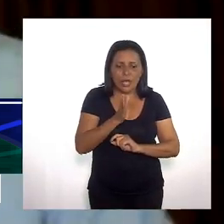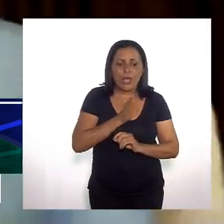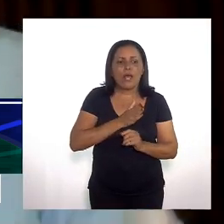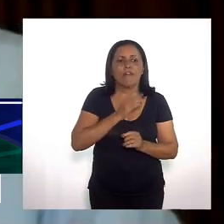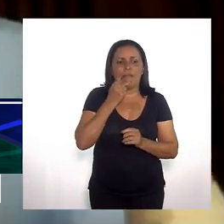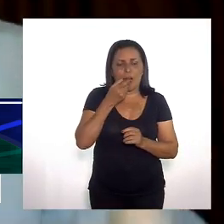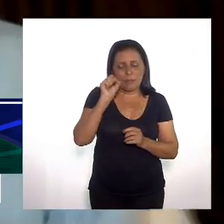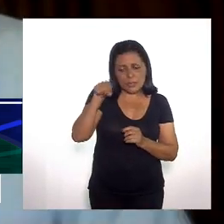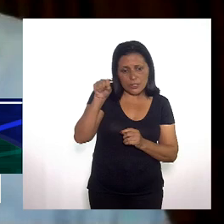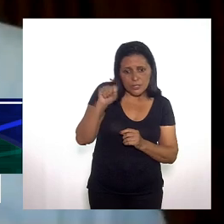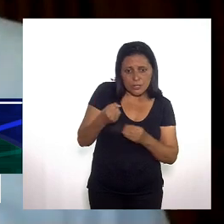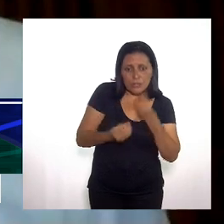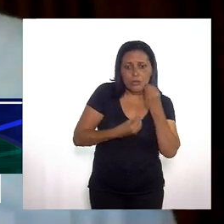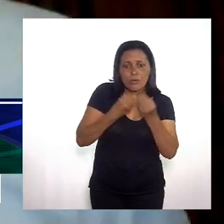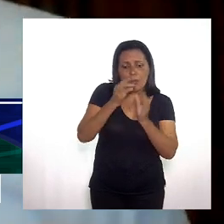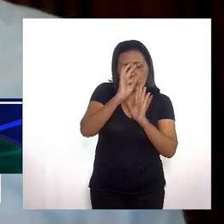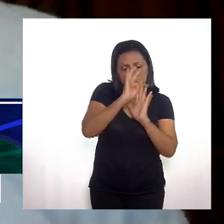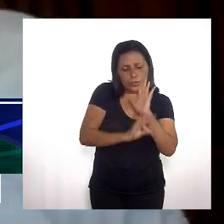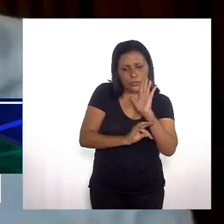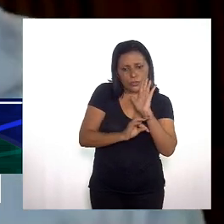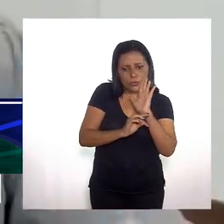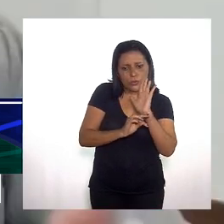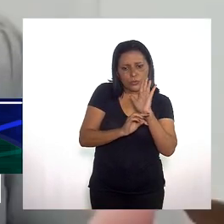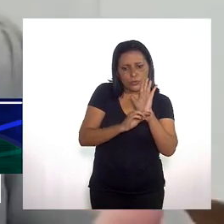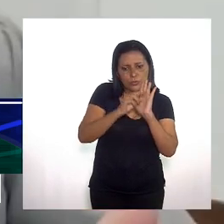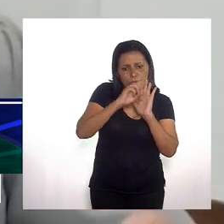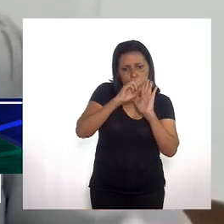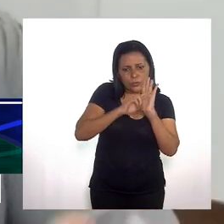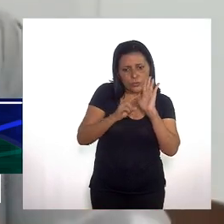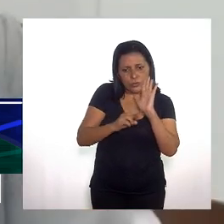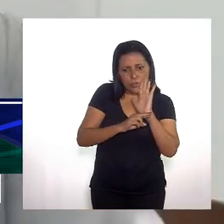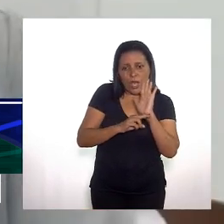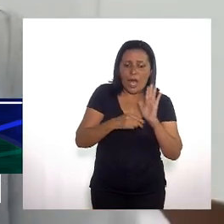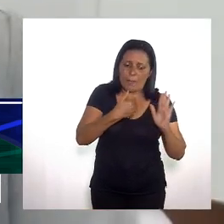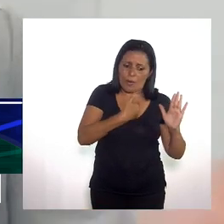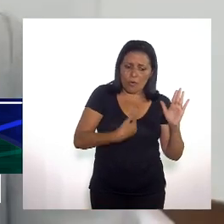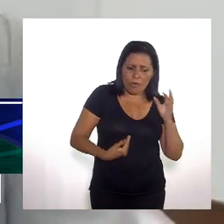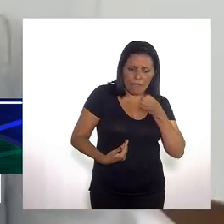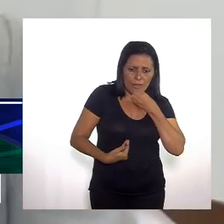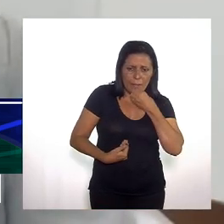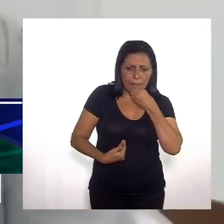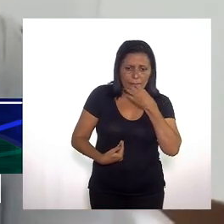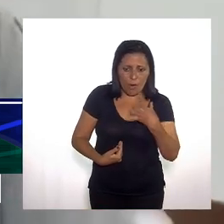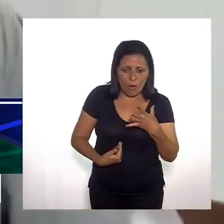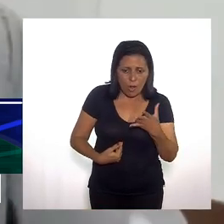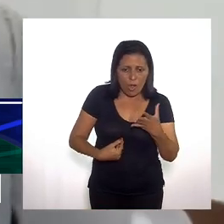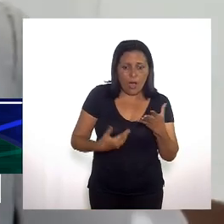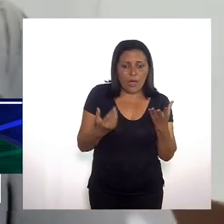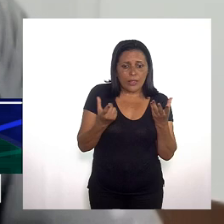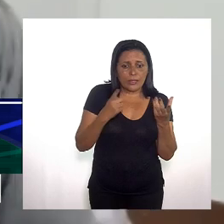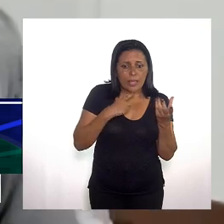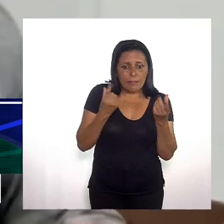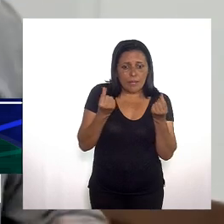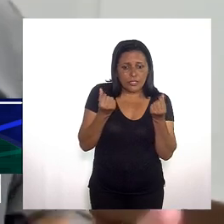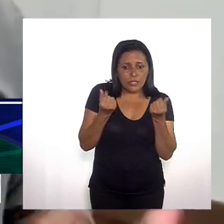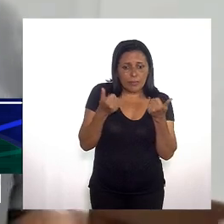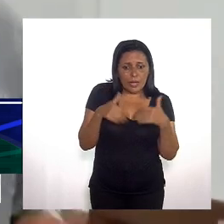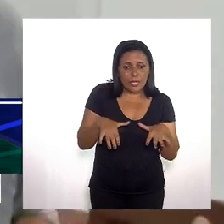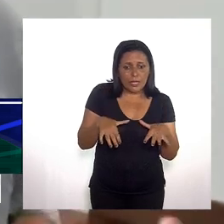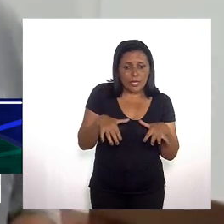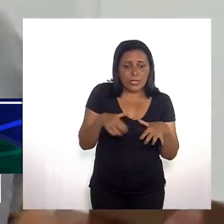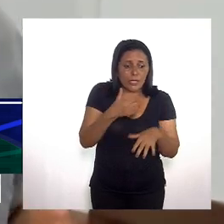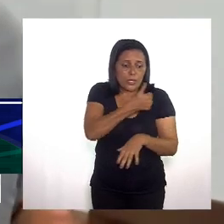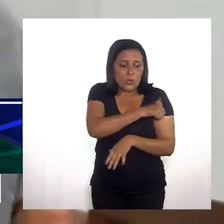do jeito que está o texto da redação final. Mas, Márcio, para o governo é muito bom mesmo, porque vocês vão ter mais dinheiro para gastar e o Rio de Janeiro vai